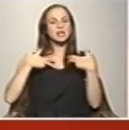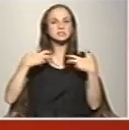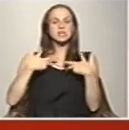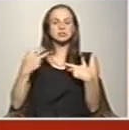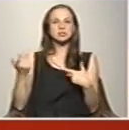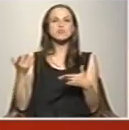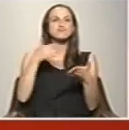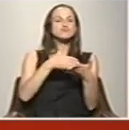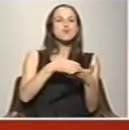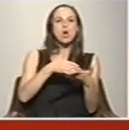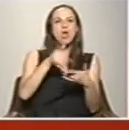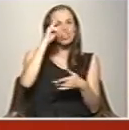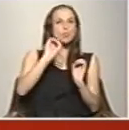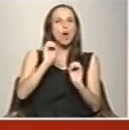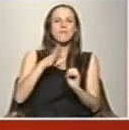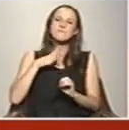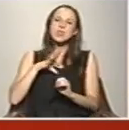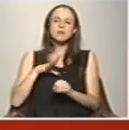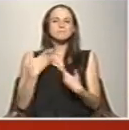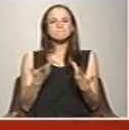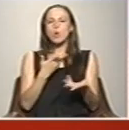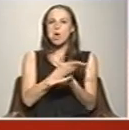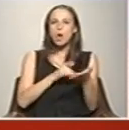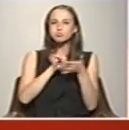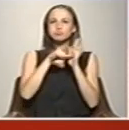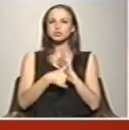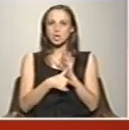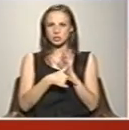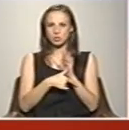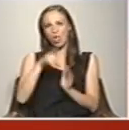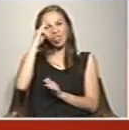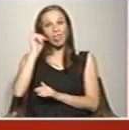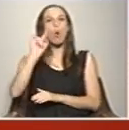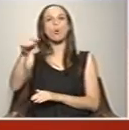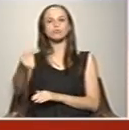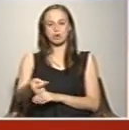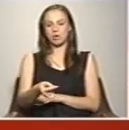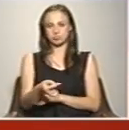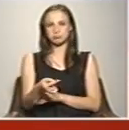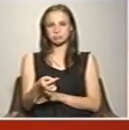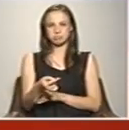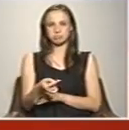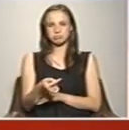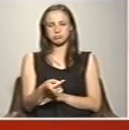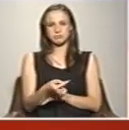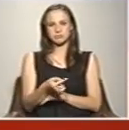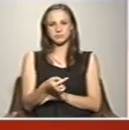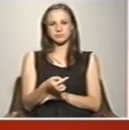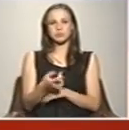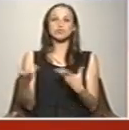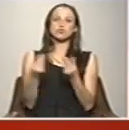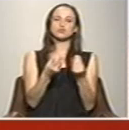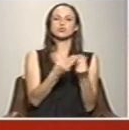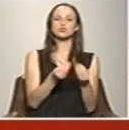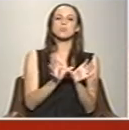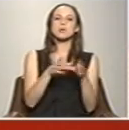nenhuma ideia, mas podem querer potenciar um projeto que outras tenham, ou seja, as pessoas podem chegar com uma ideia e depois juntam-se com uma